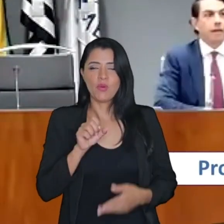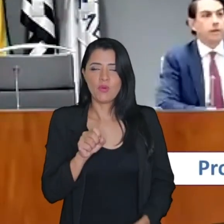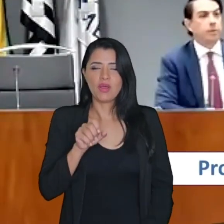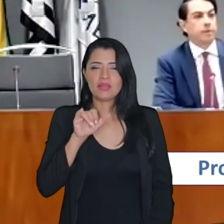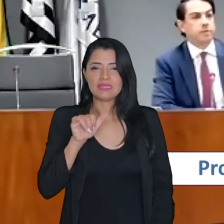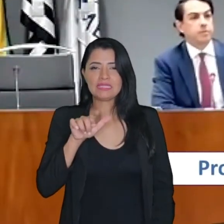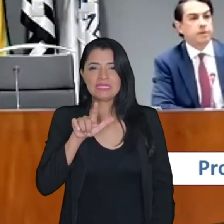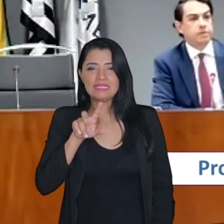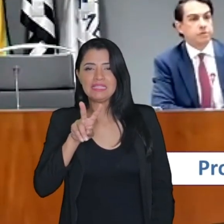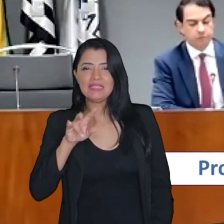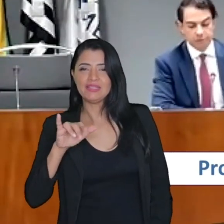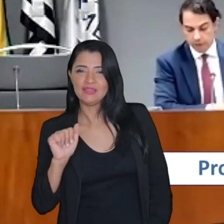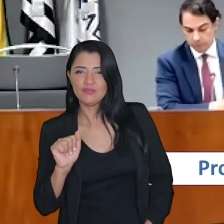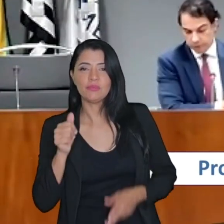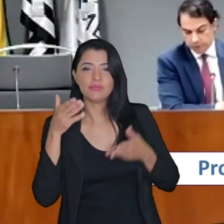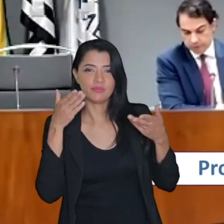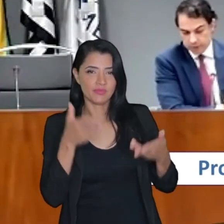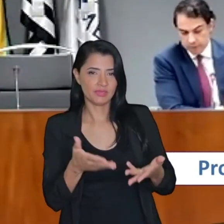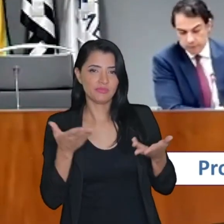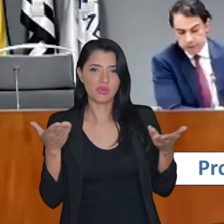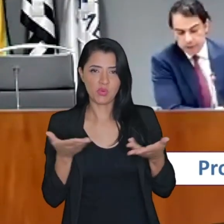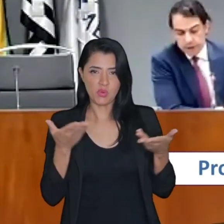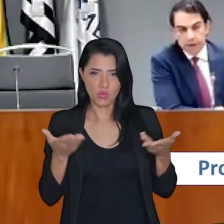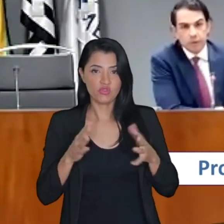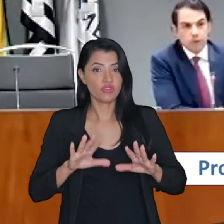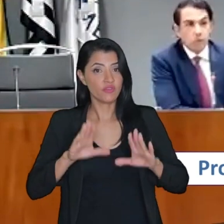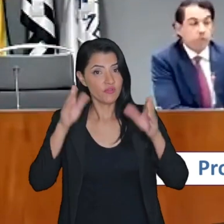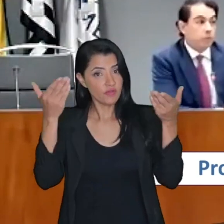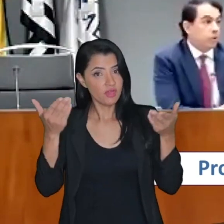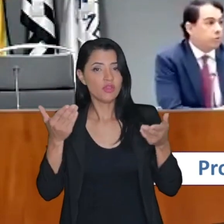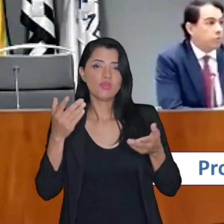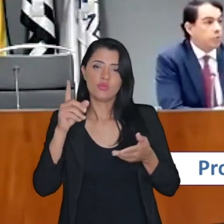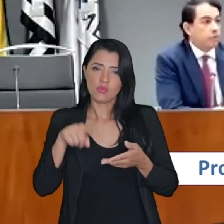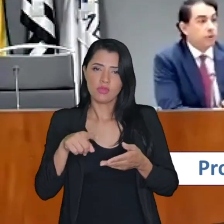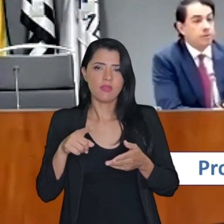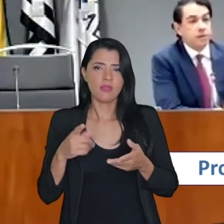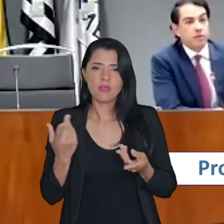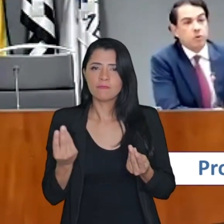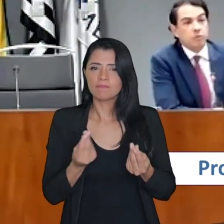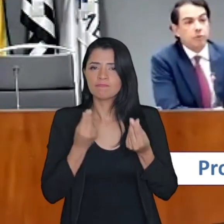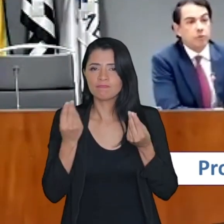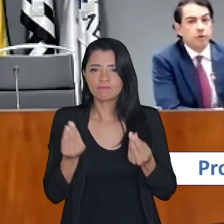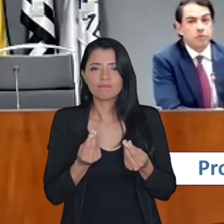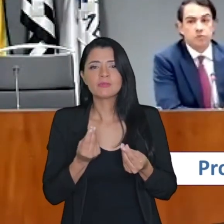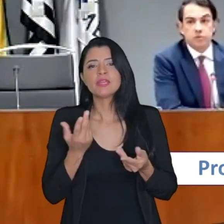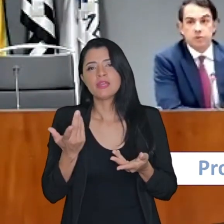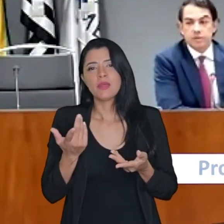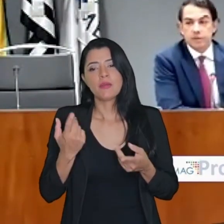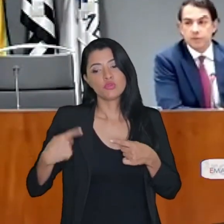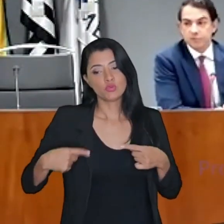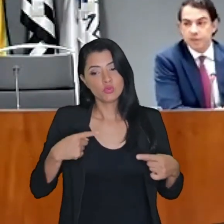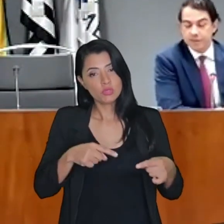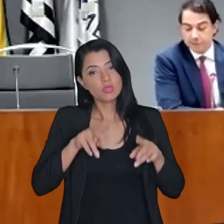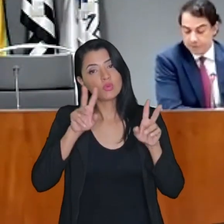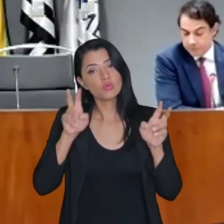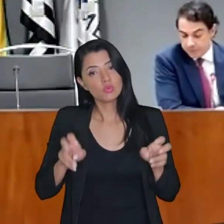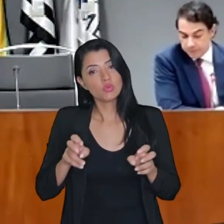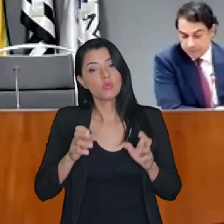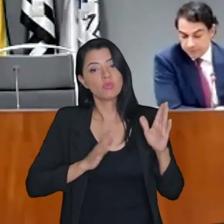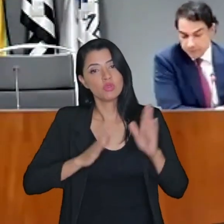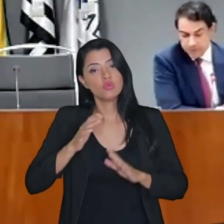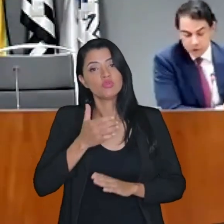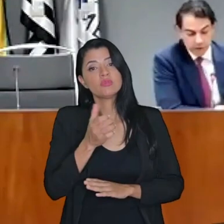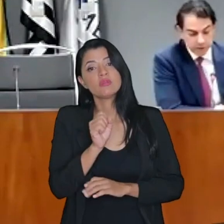da Mata para participar deste evento, né, que celebra, ou pelo menos, de alguma forma, serve como foro para a discussão acerca dos 10